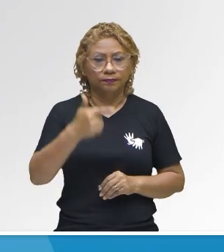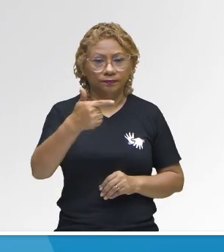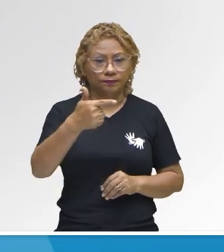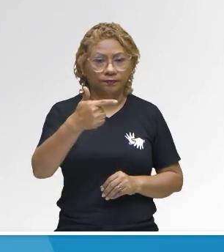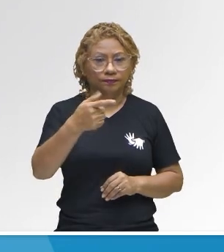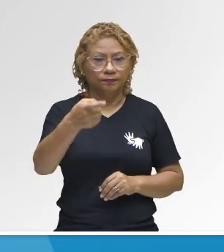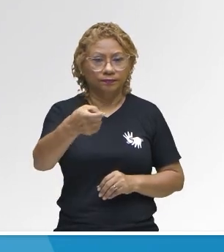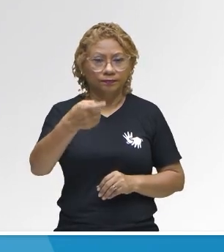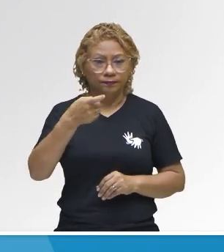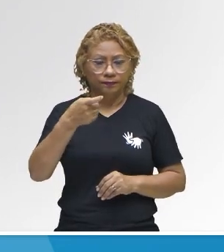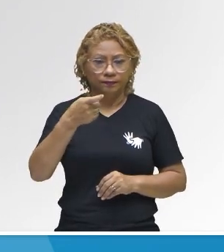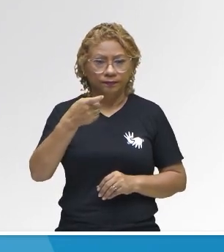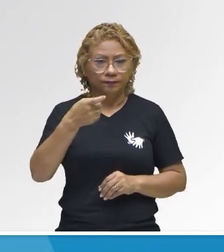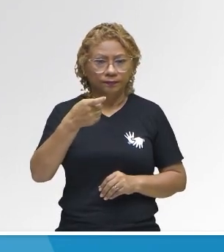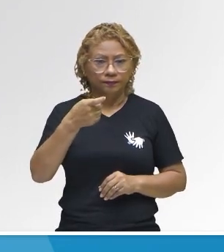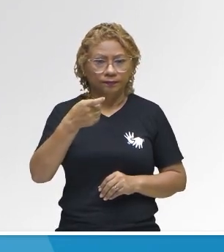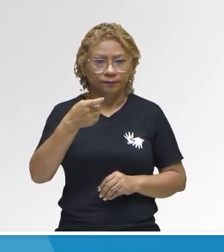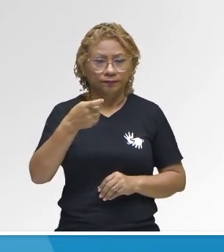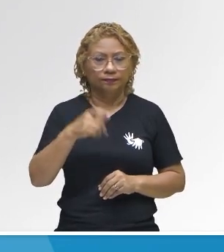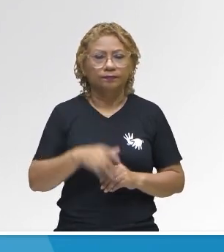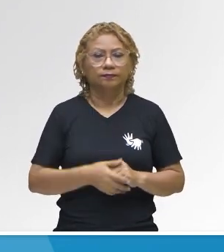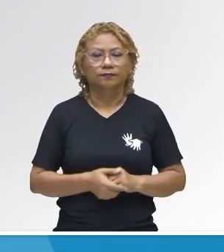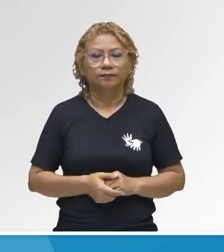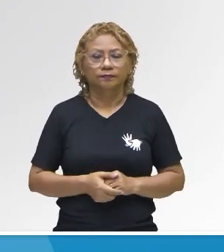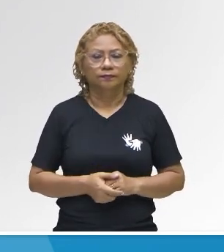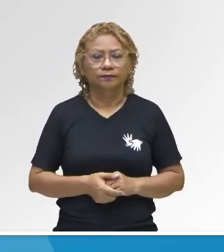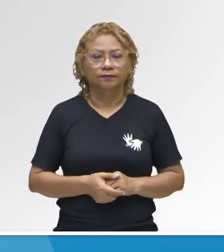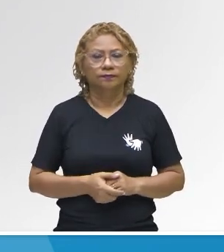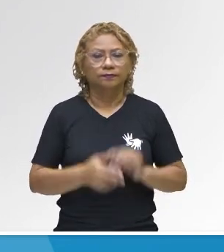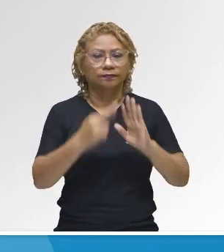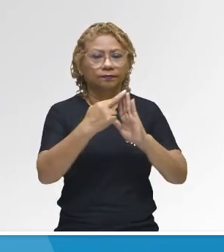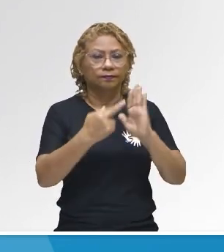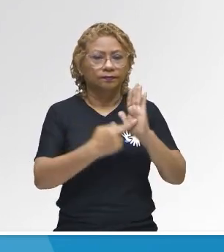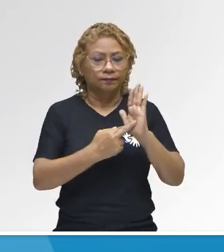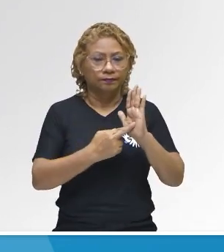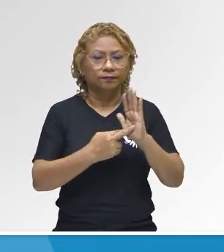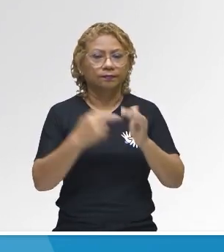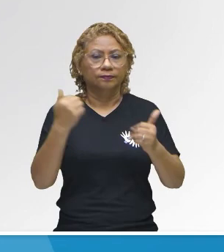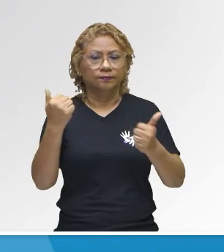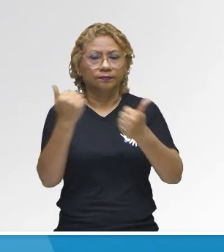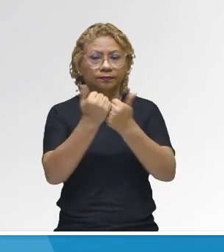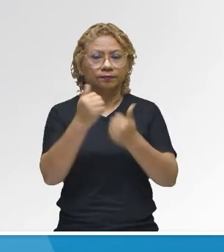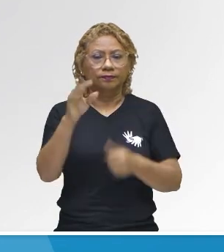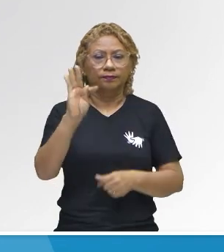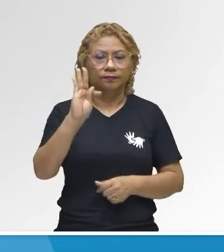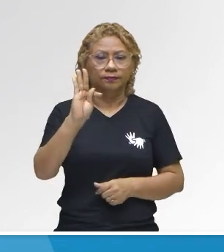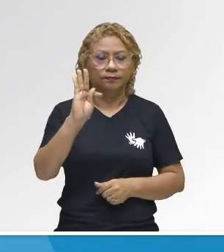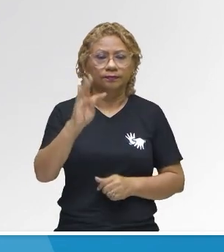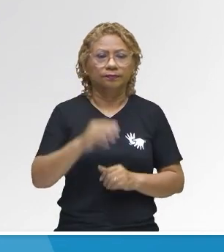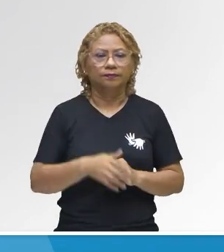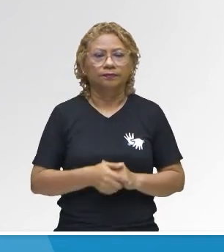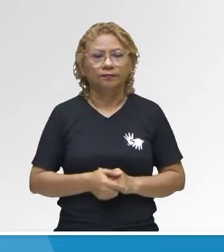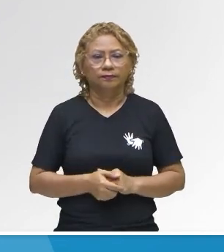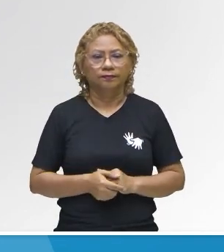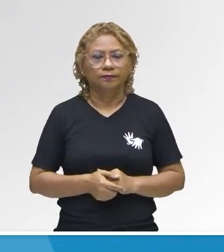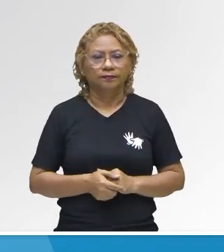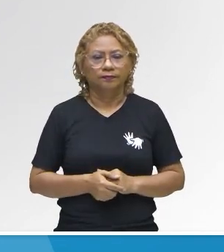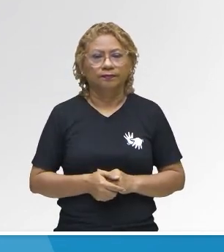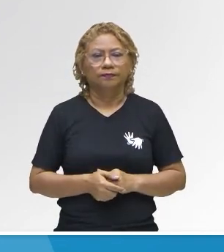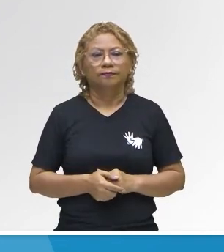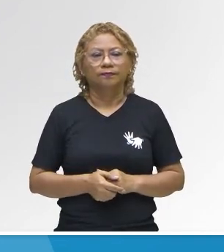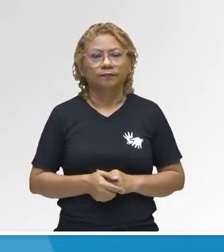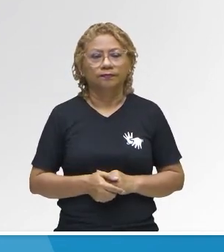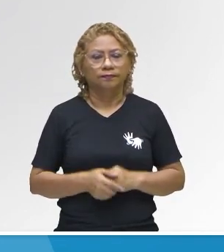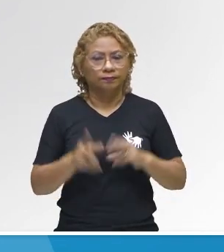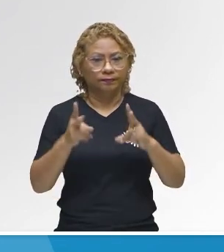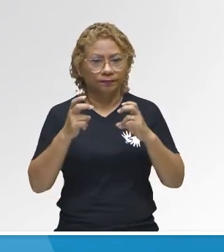o equivalente aqui ao ângulo dessa função, e substitui por t aqui onde? Na nossa